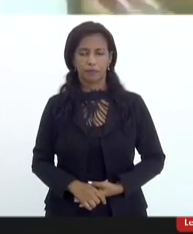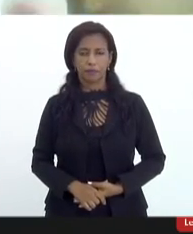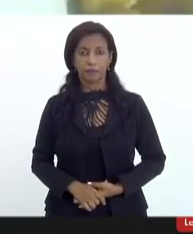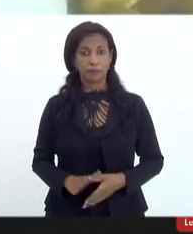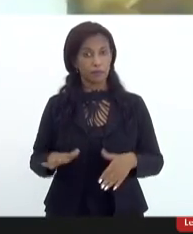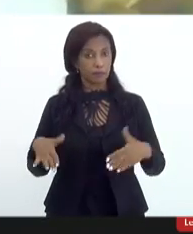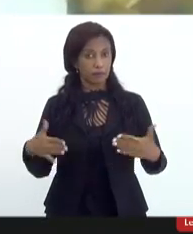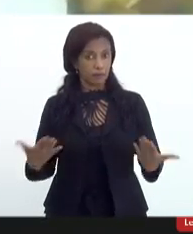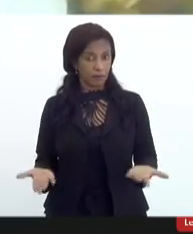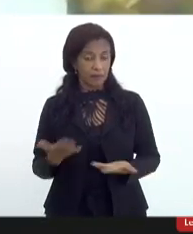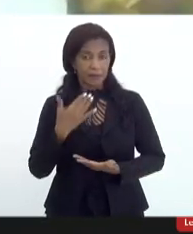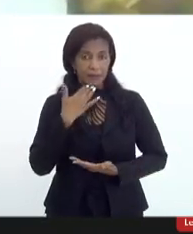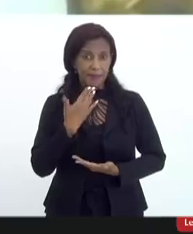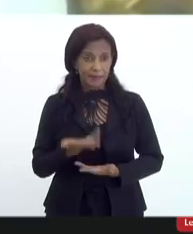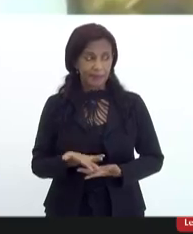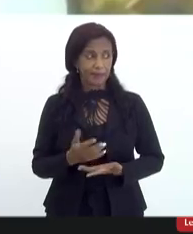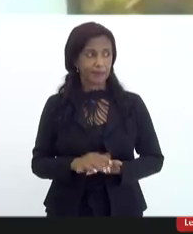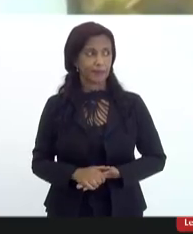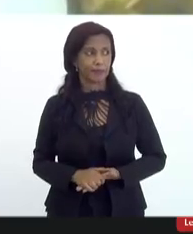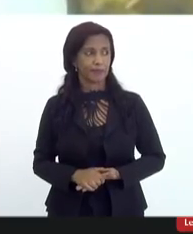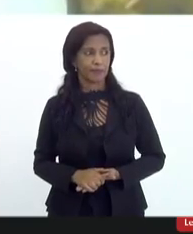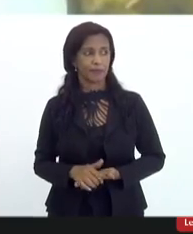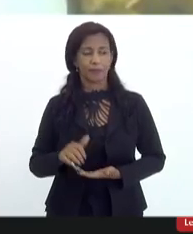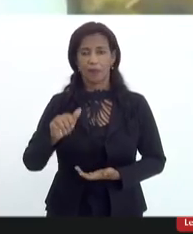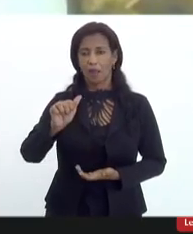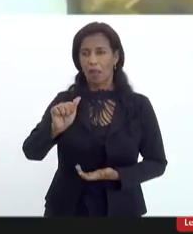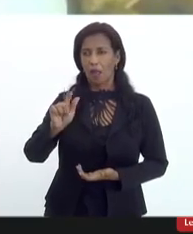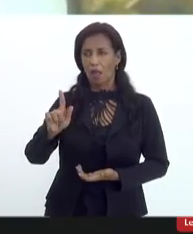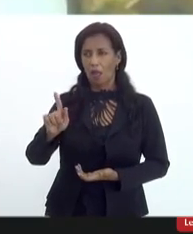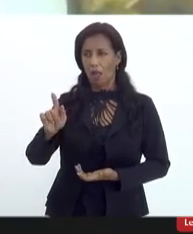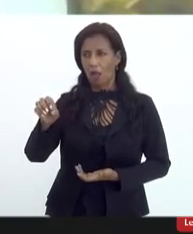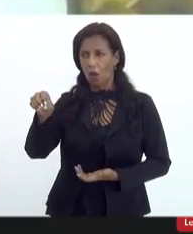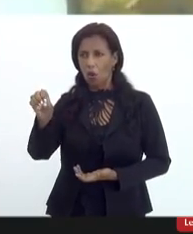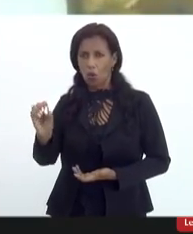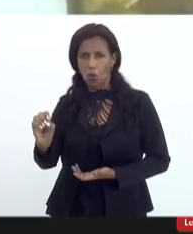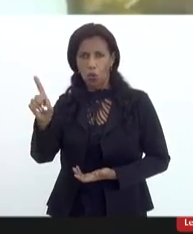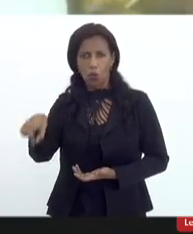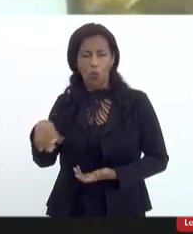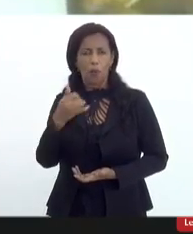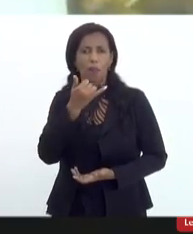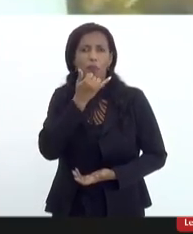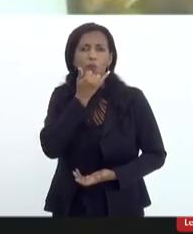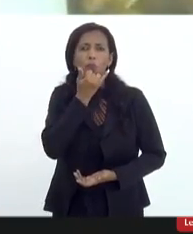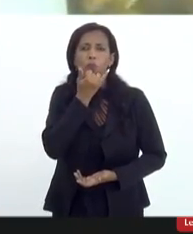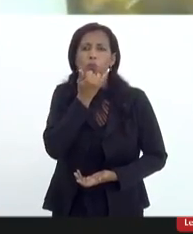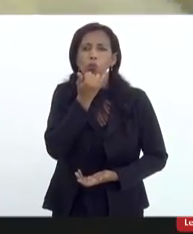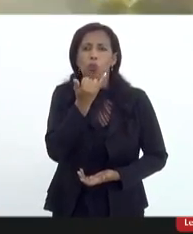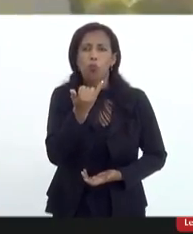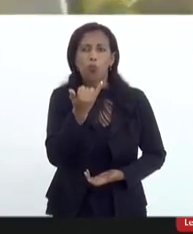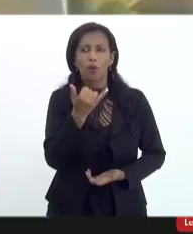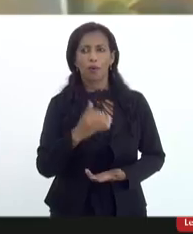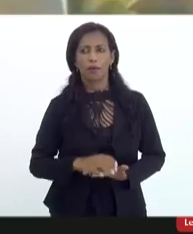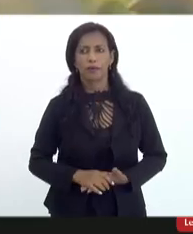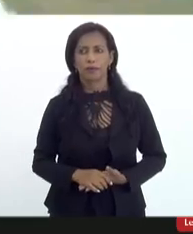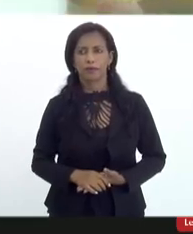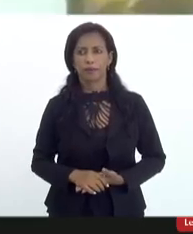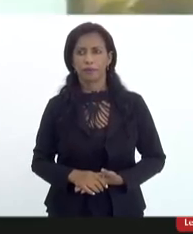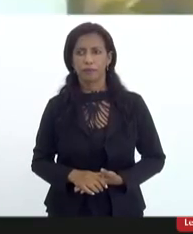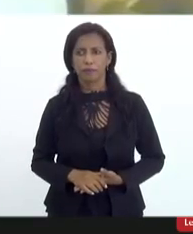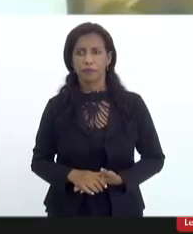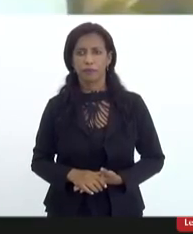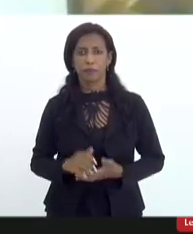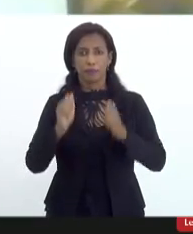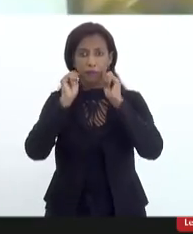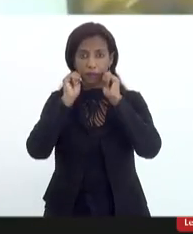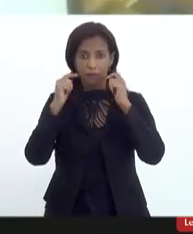E aí peço a Go, peço desculpas diretamente à